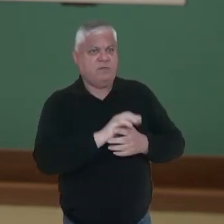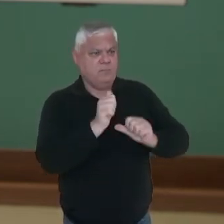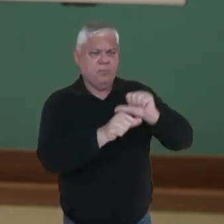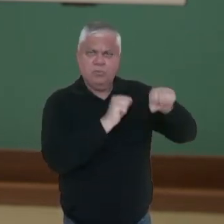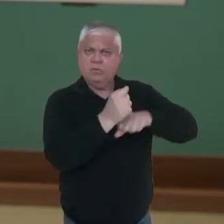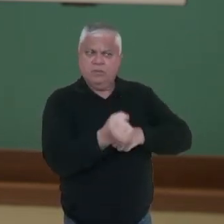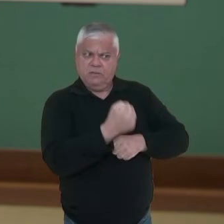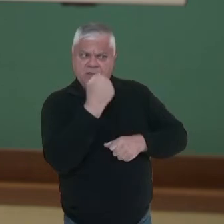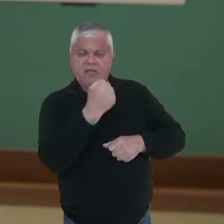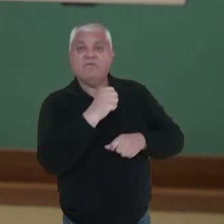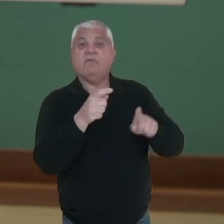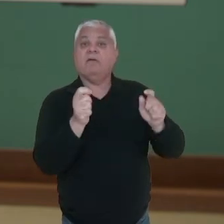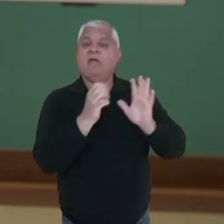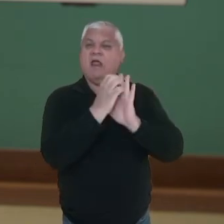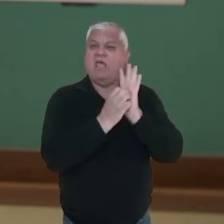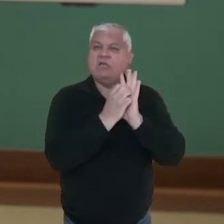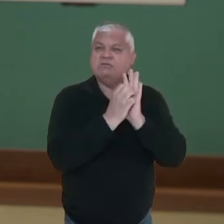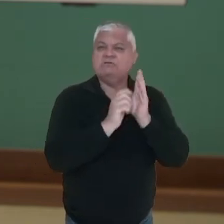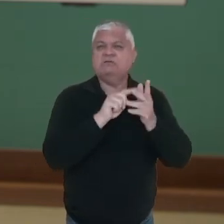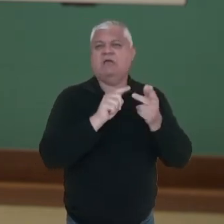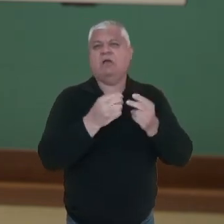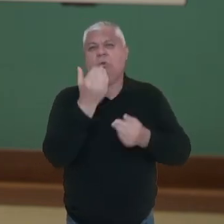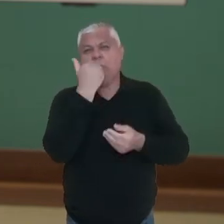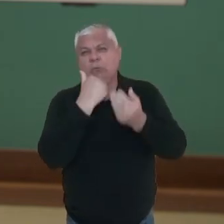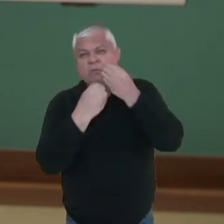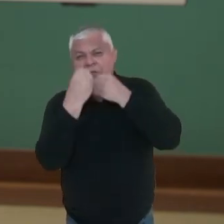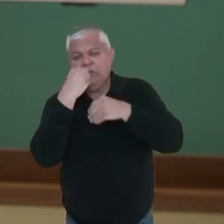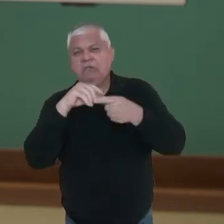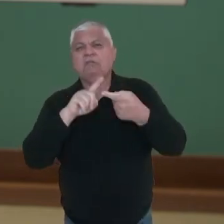ter reações alérgicas a alimento, aumento do